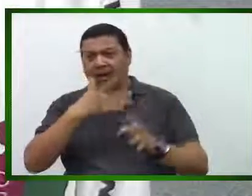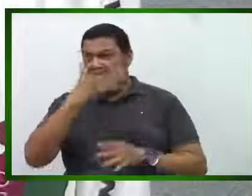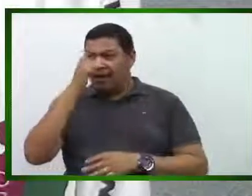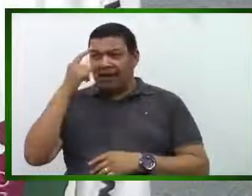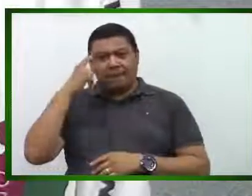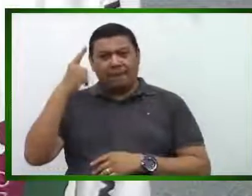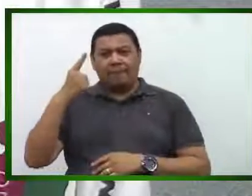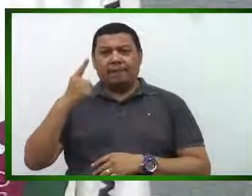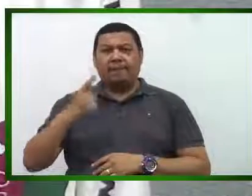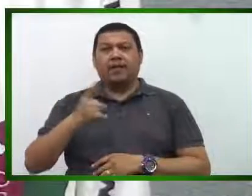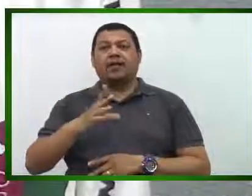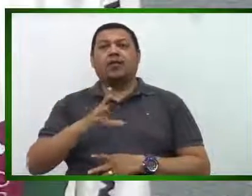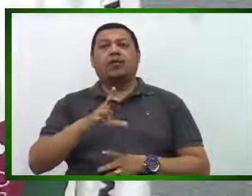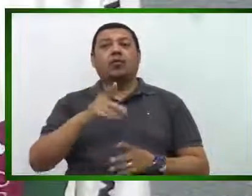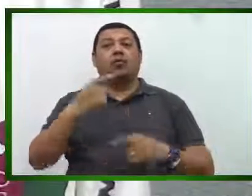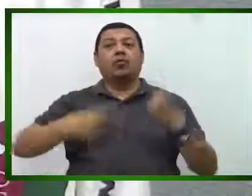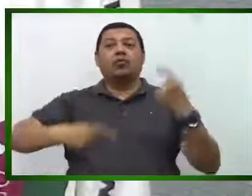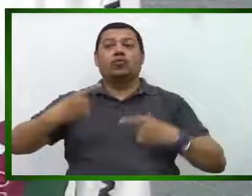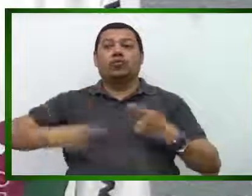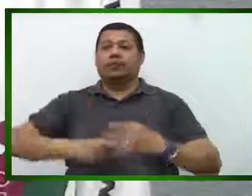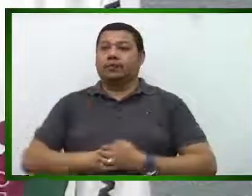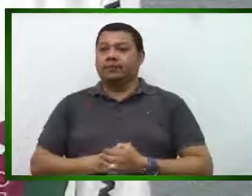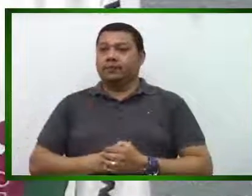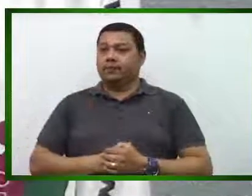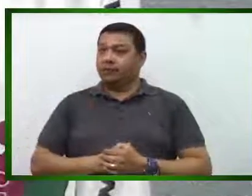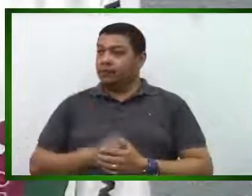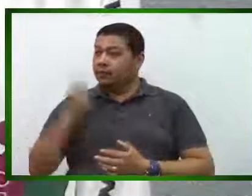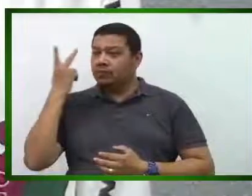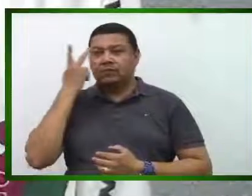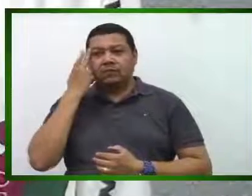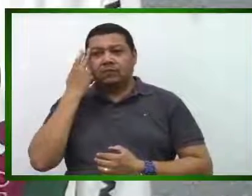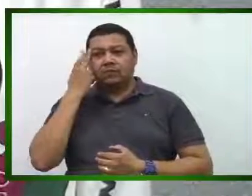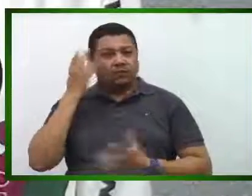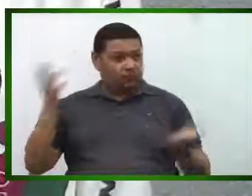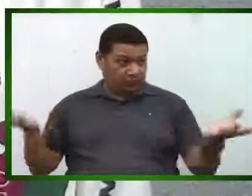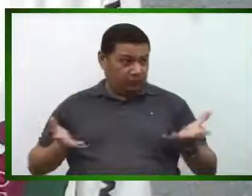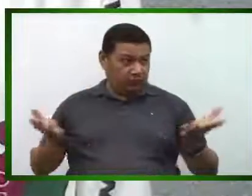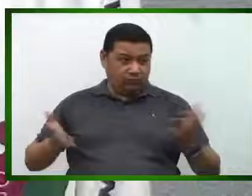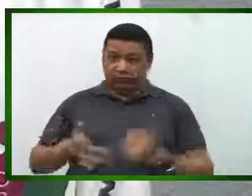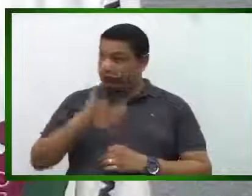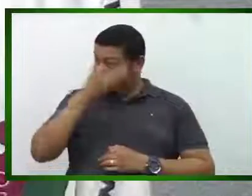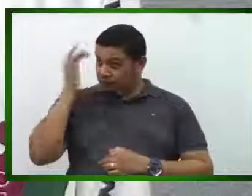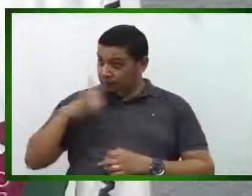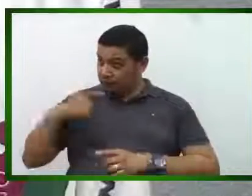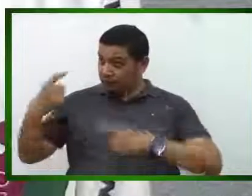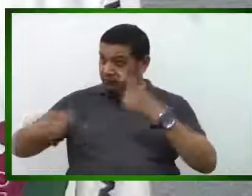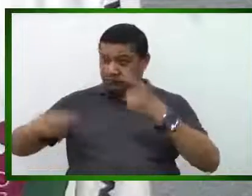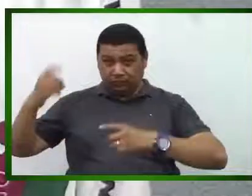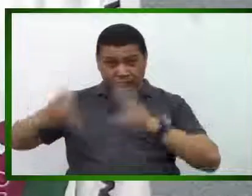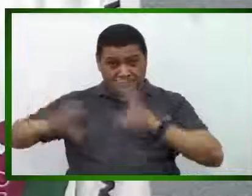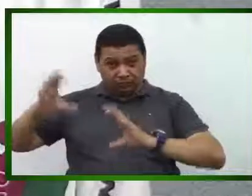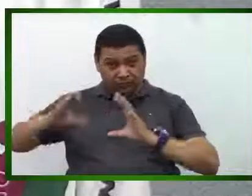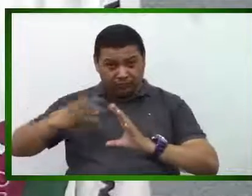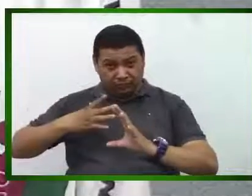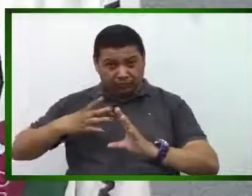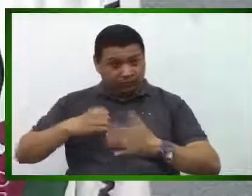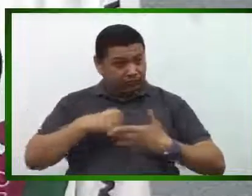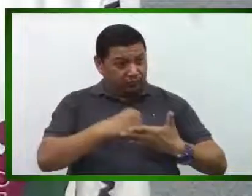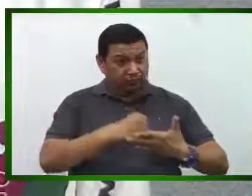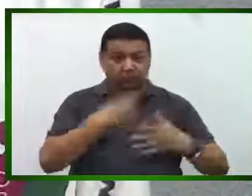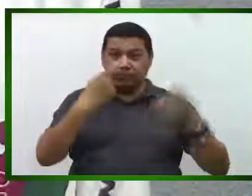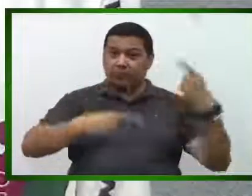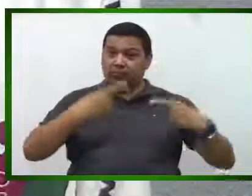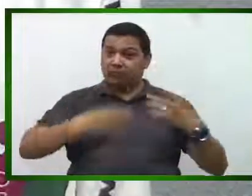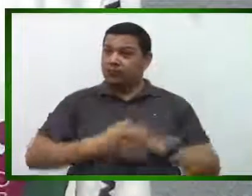a imagem de um político. É normal isso hoje, a pessoa entrar em guerra a defender o seu político.